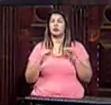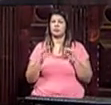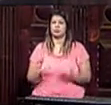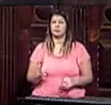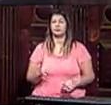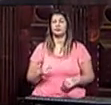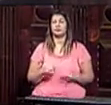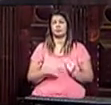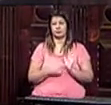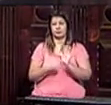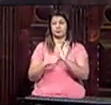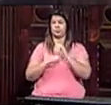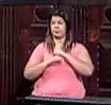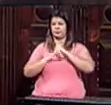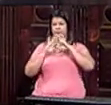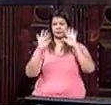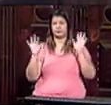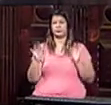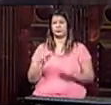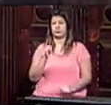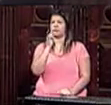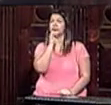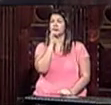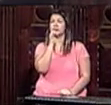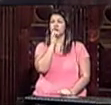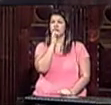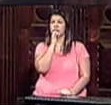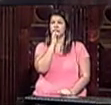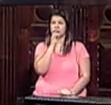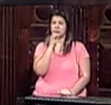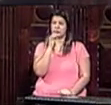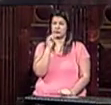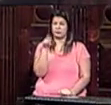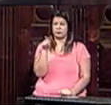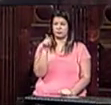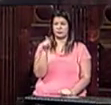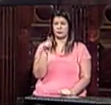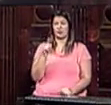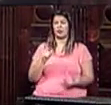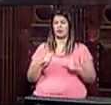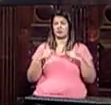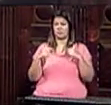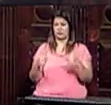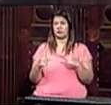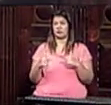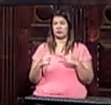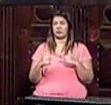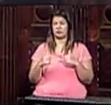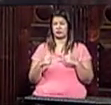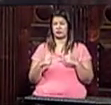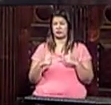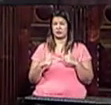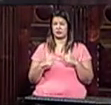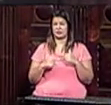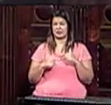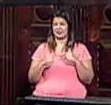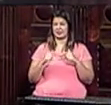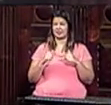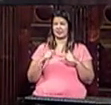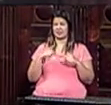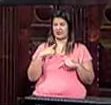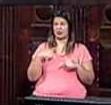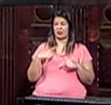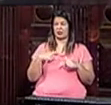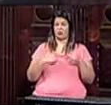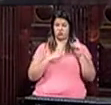nos jornais de hoje. Por exemplo, diante das denominadas audiências de custódia. Em